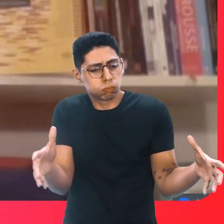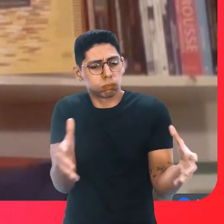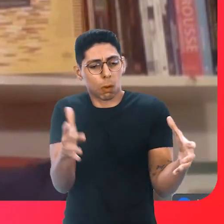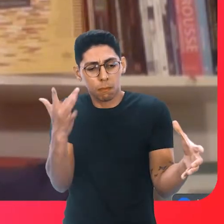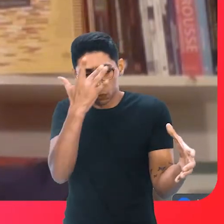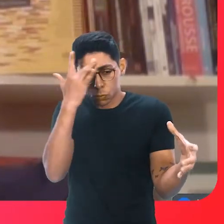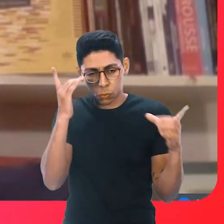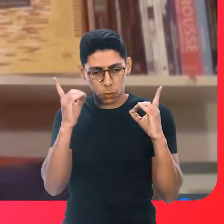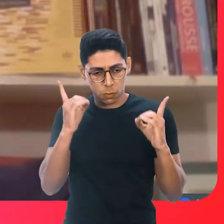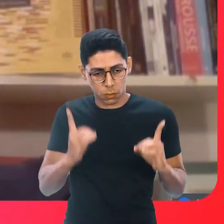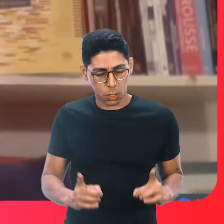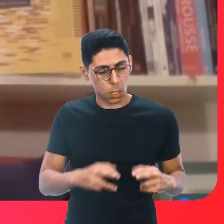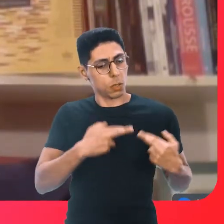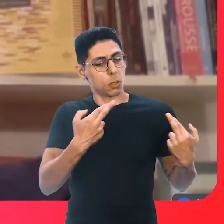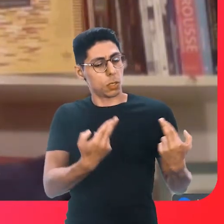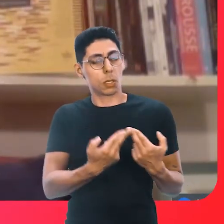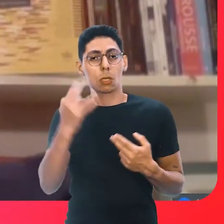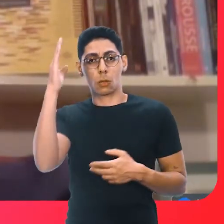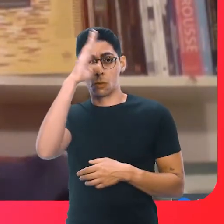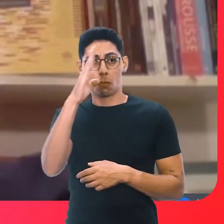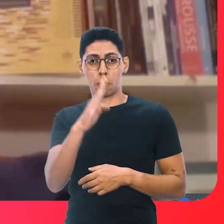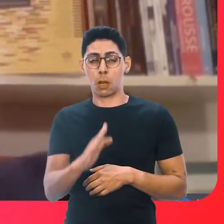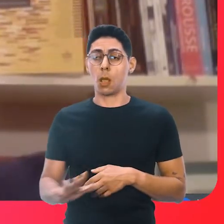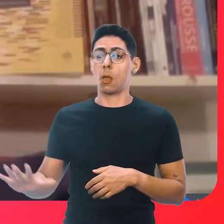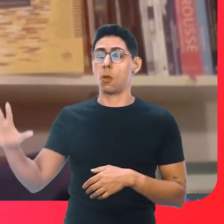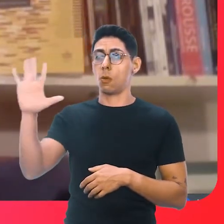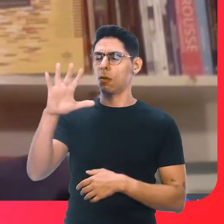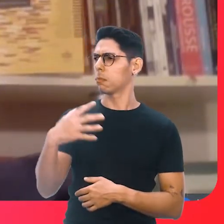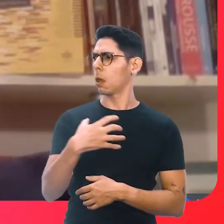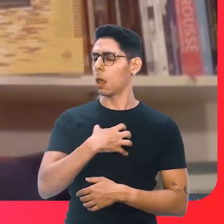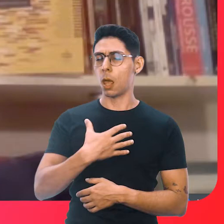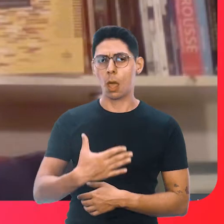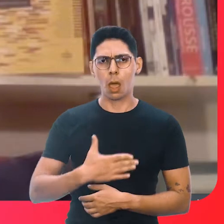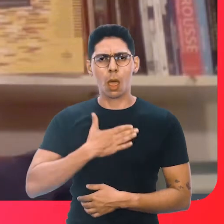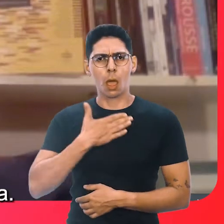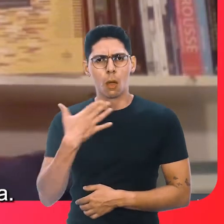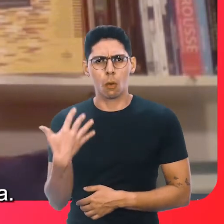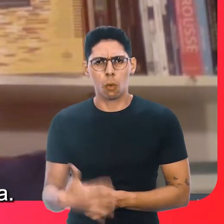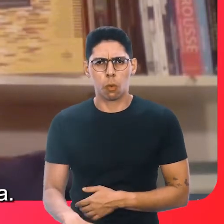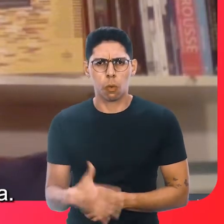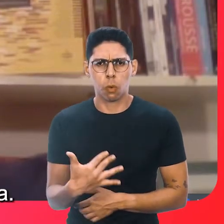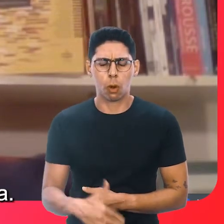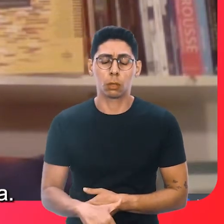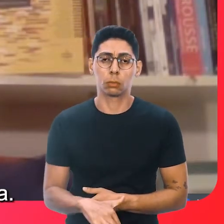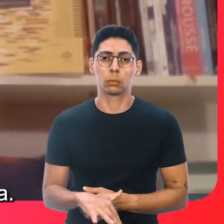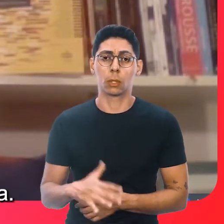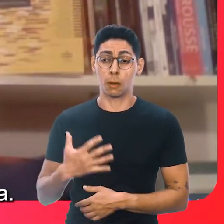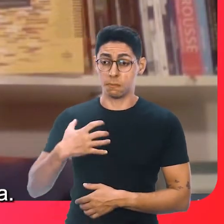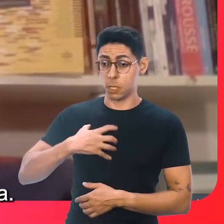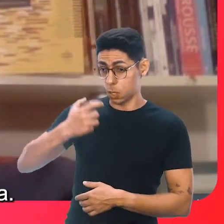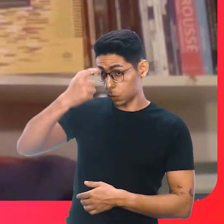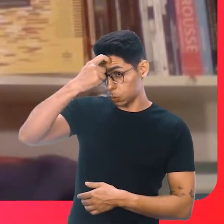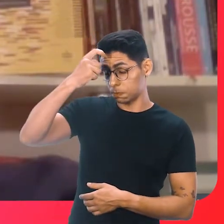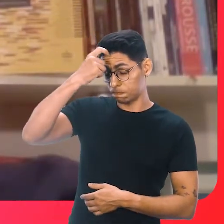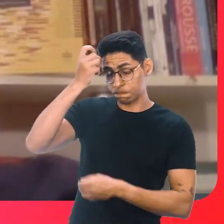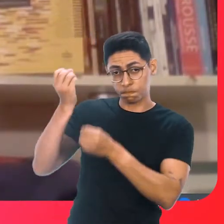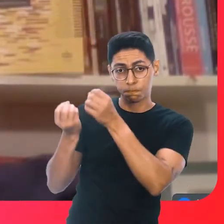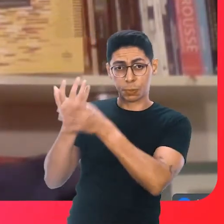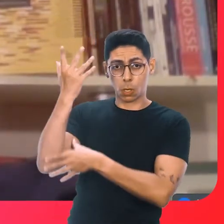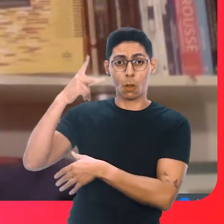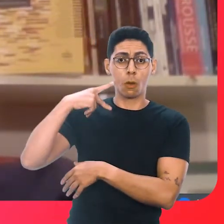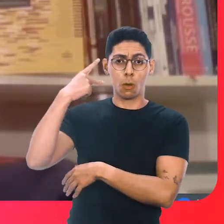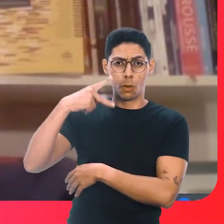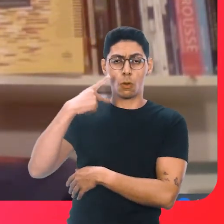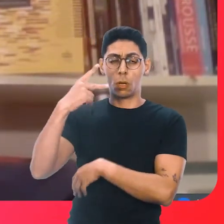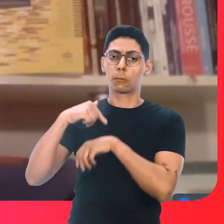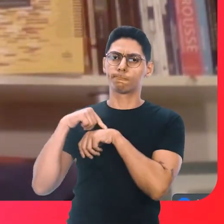Brasil inteiro, né? E foi uma coisa muito impressionante para mim também, muito formadora da minha consciência política nesse momento, né?